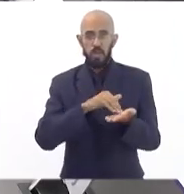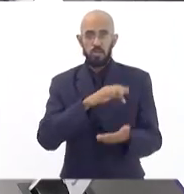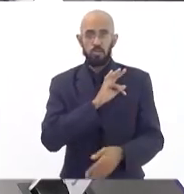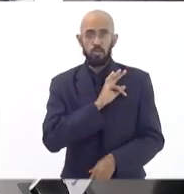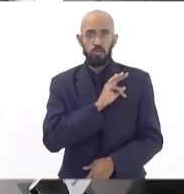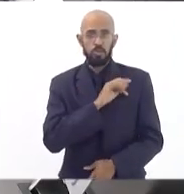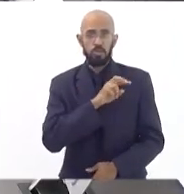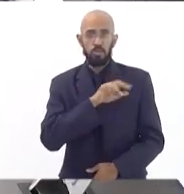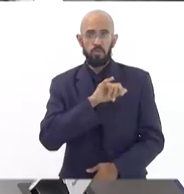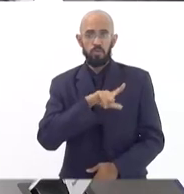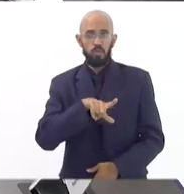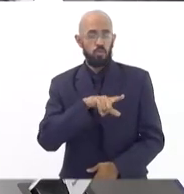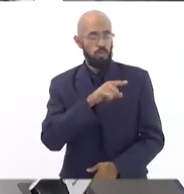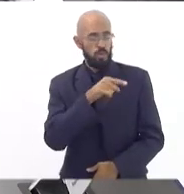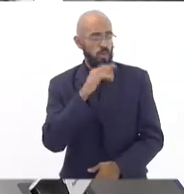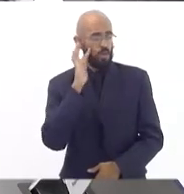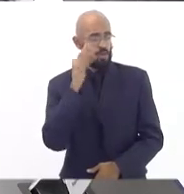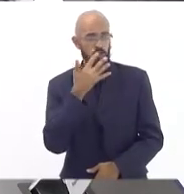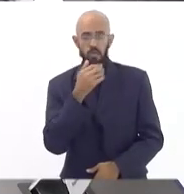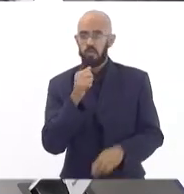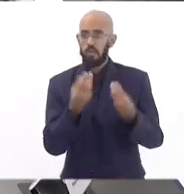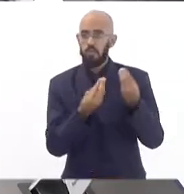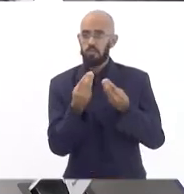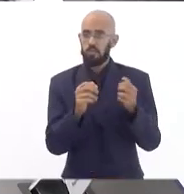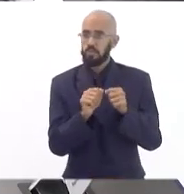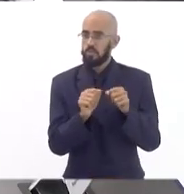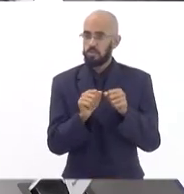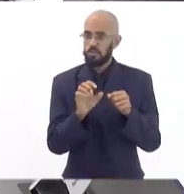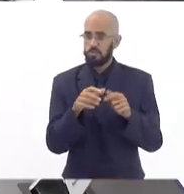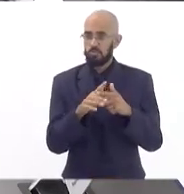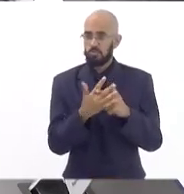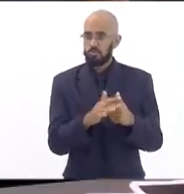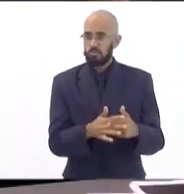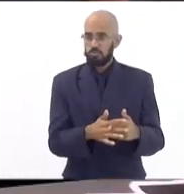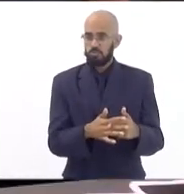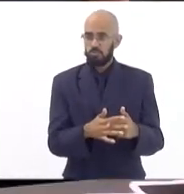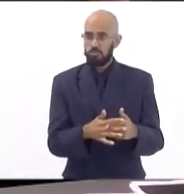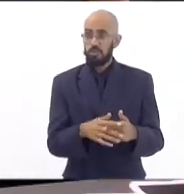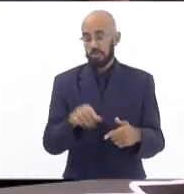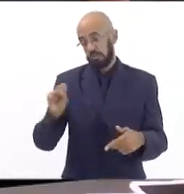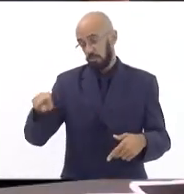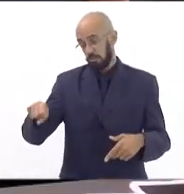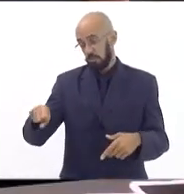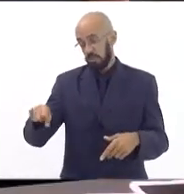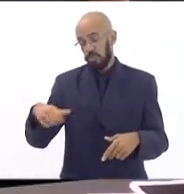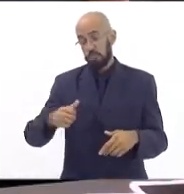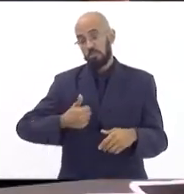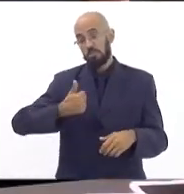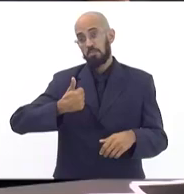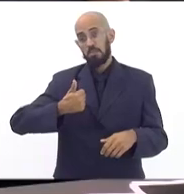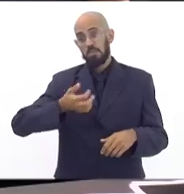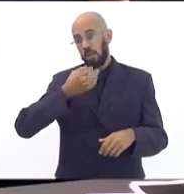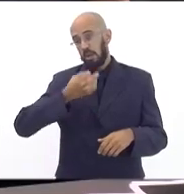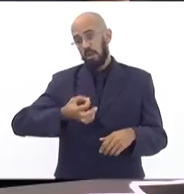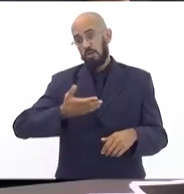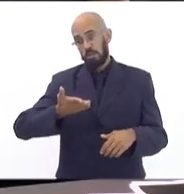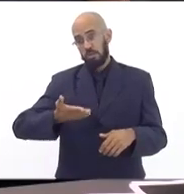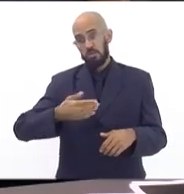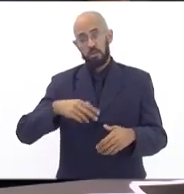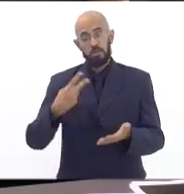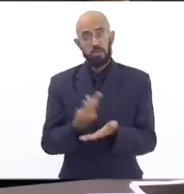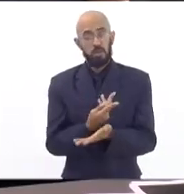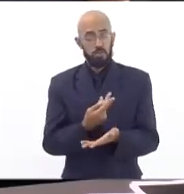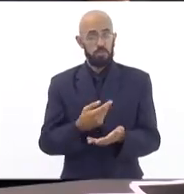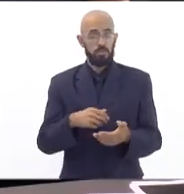e ele defini-la como fazer para aprimorar a primeira questionamento que a gente tem sobre essa demanda né especificamente